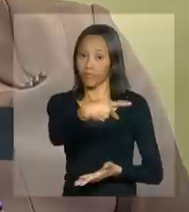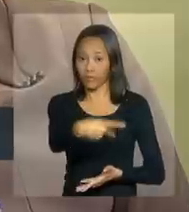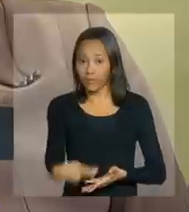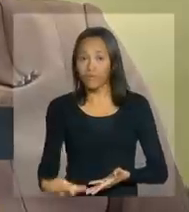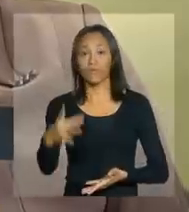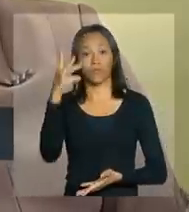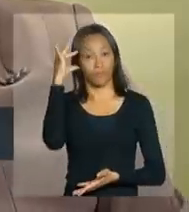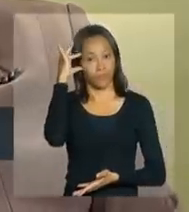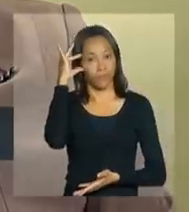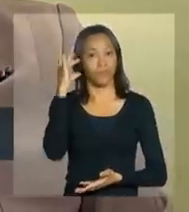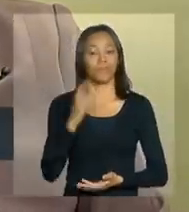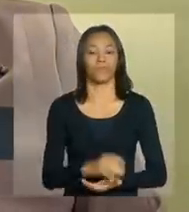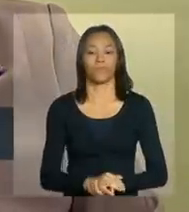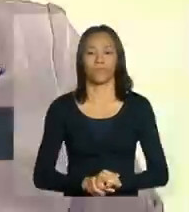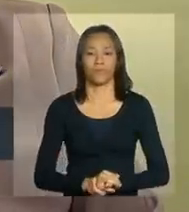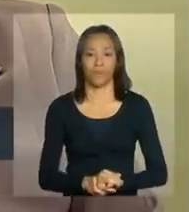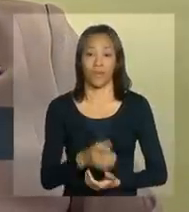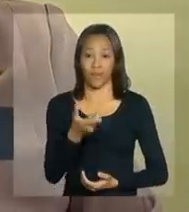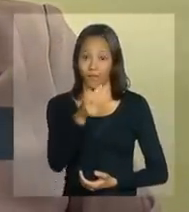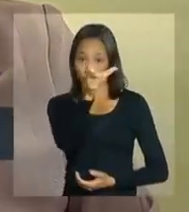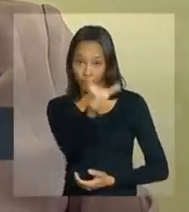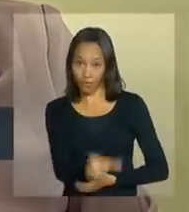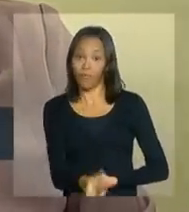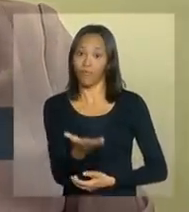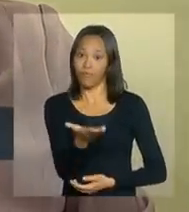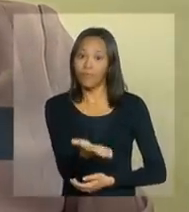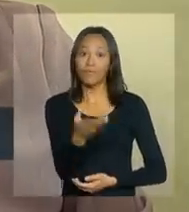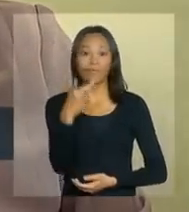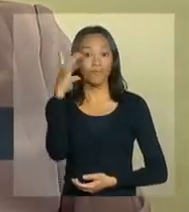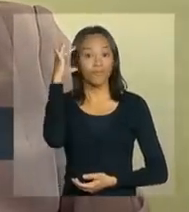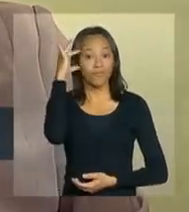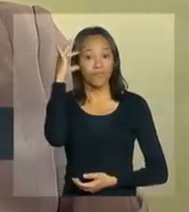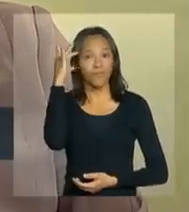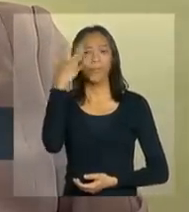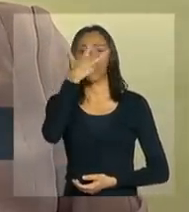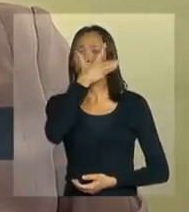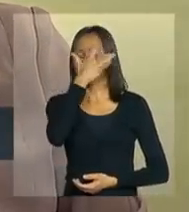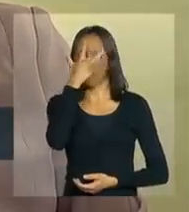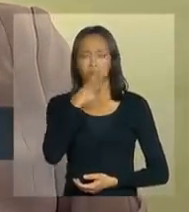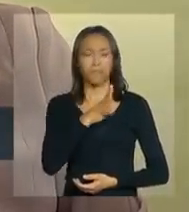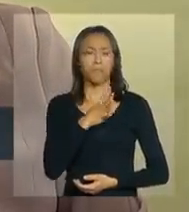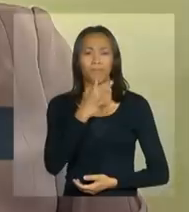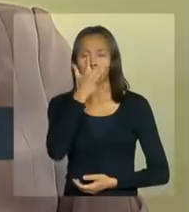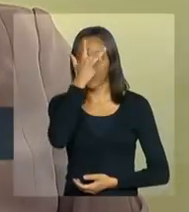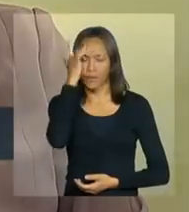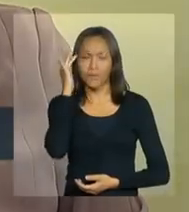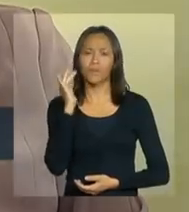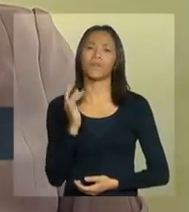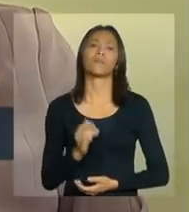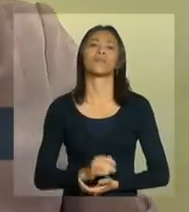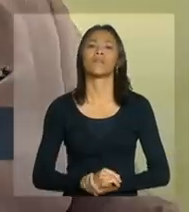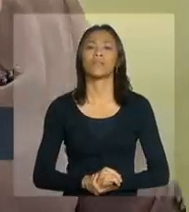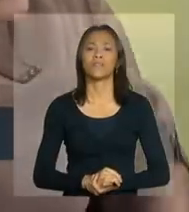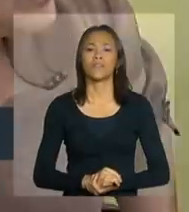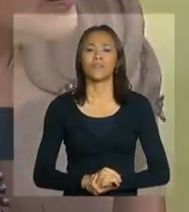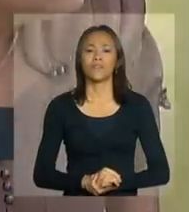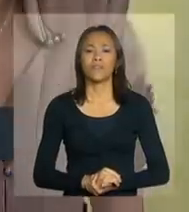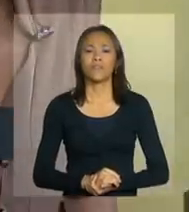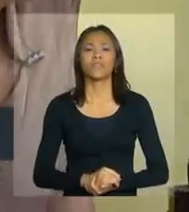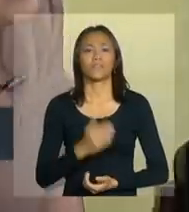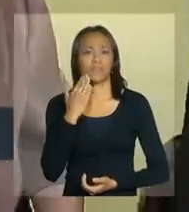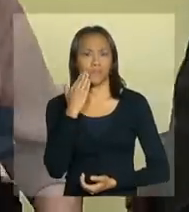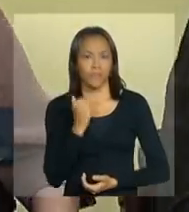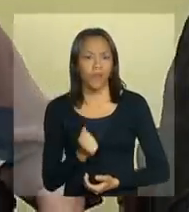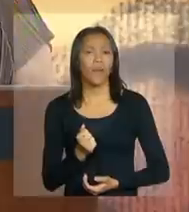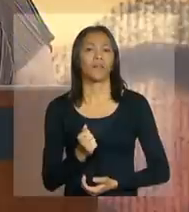Dilma porque ela é uma pessoa que reconhece o motivo da falar mais pertinho é da